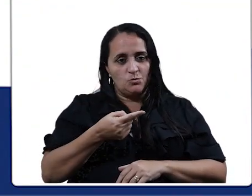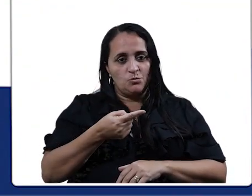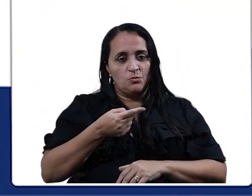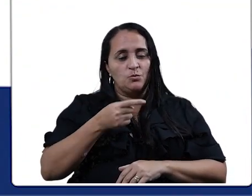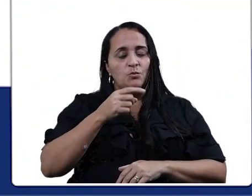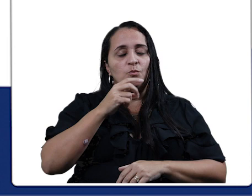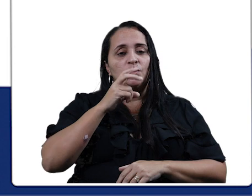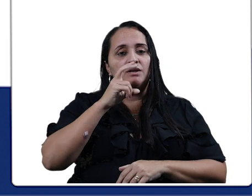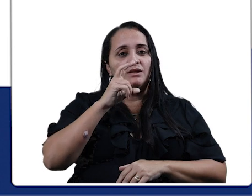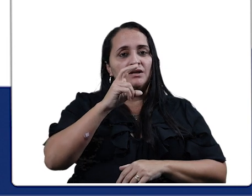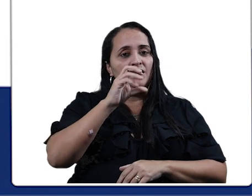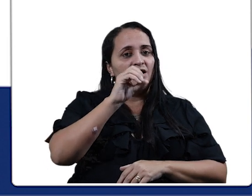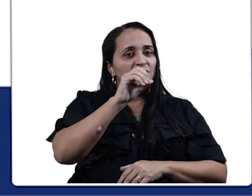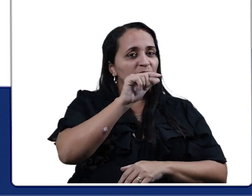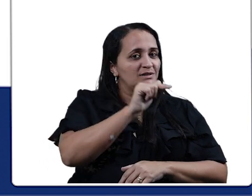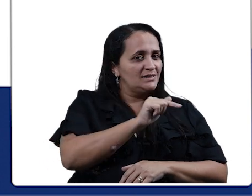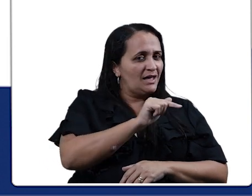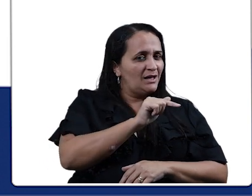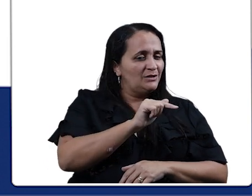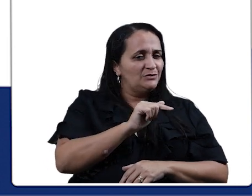11.507. Observe,